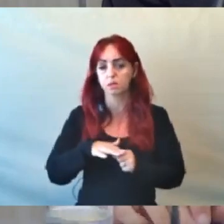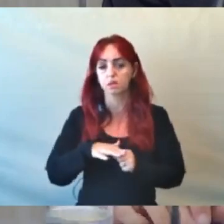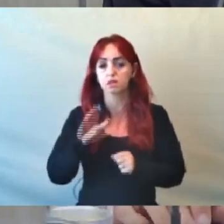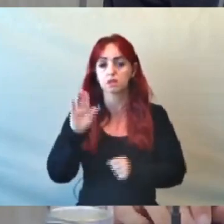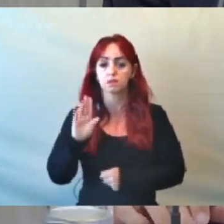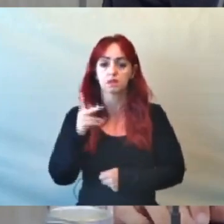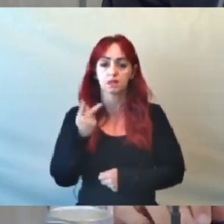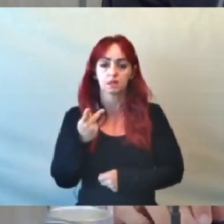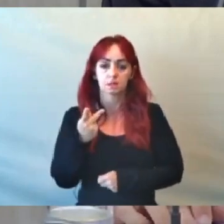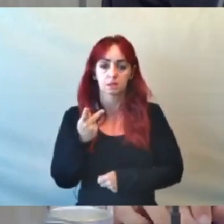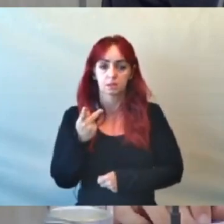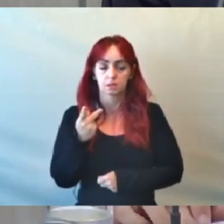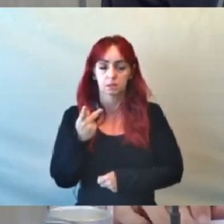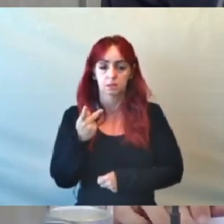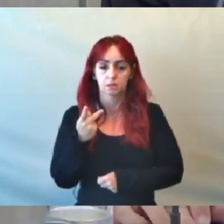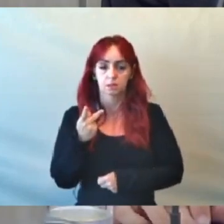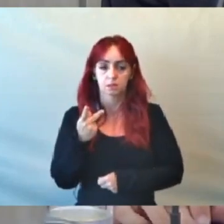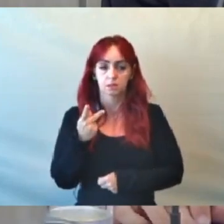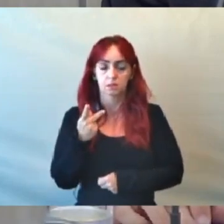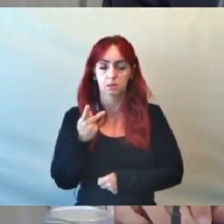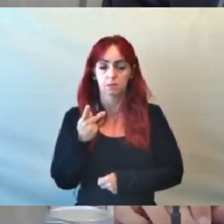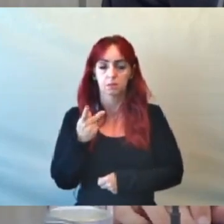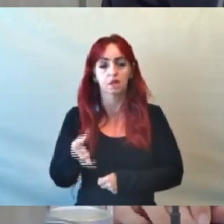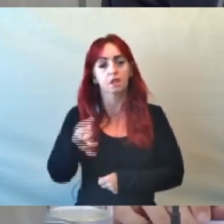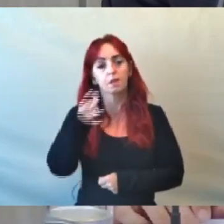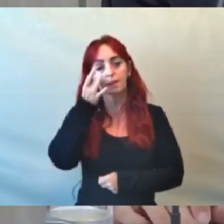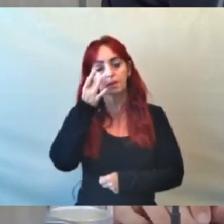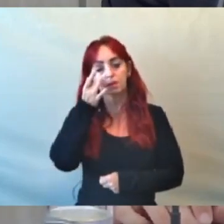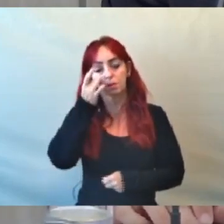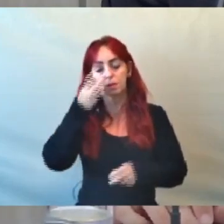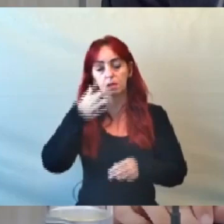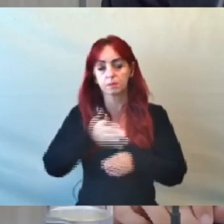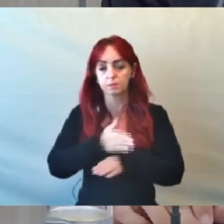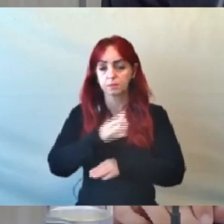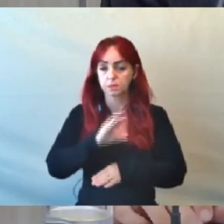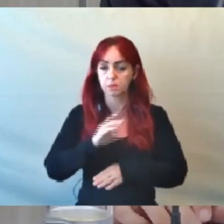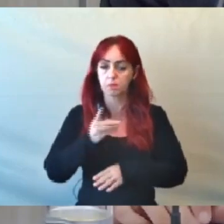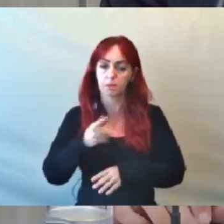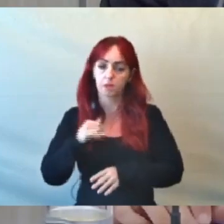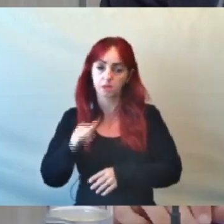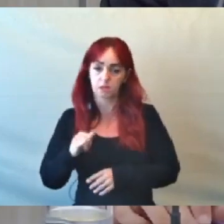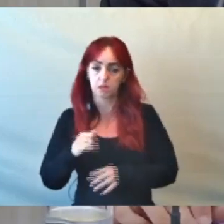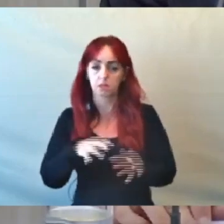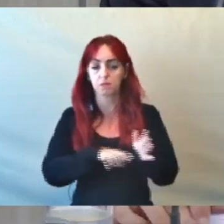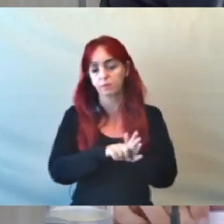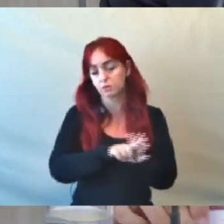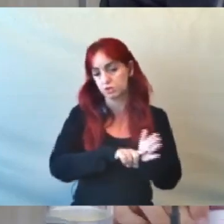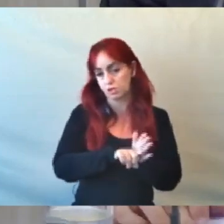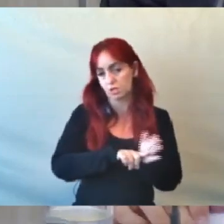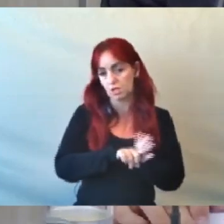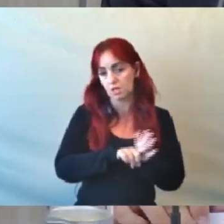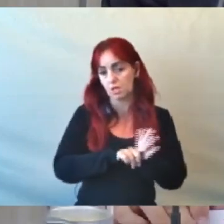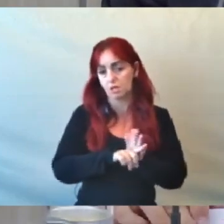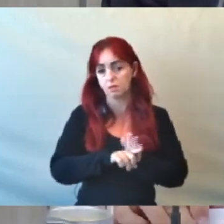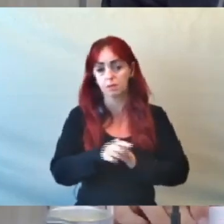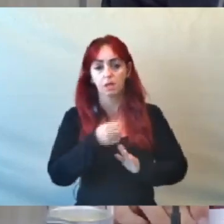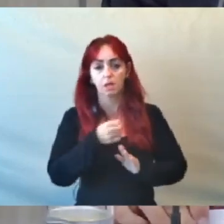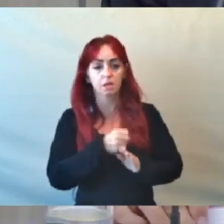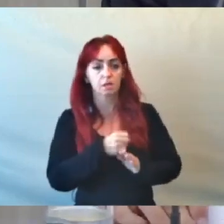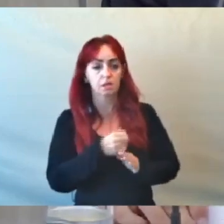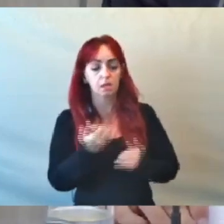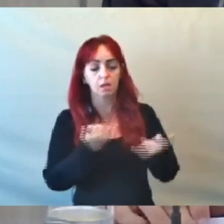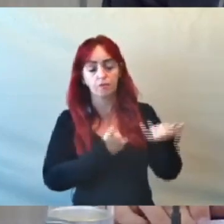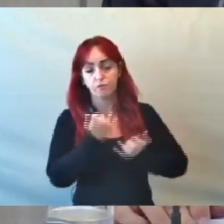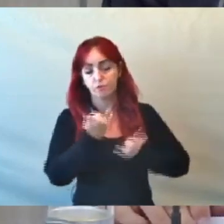pessoalmente comparecer perante essa CPI na condição de investigada, para prestar informações sobre razões